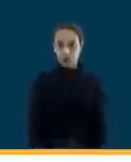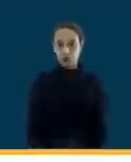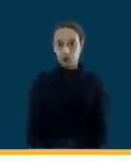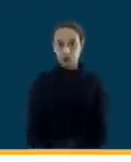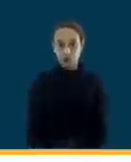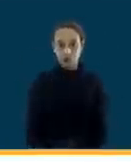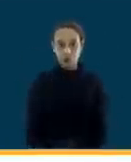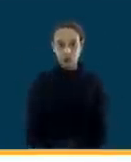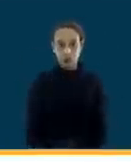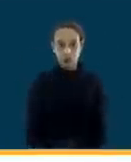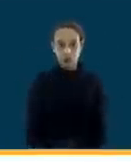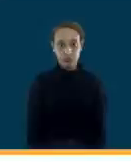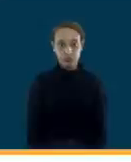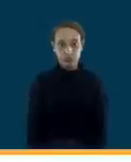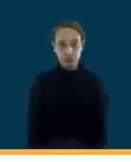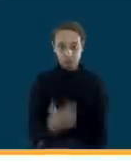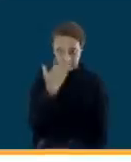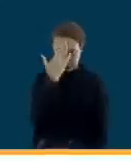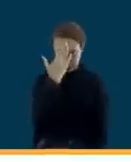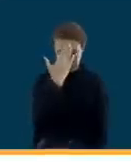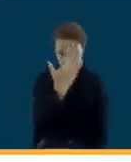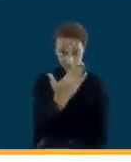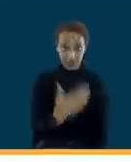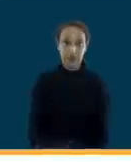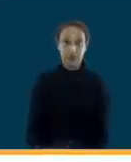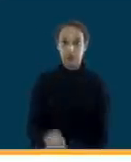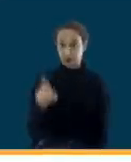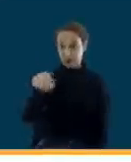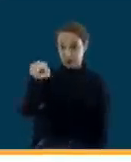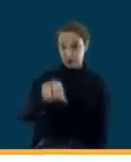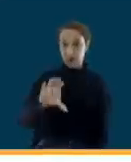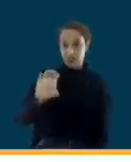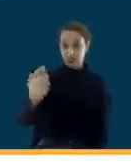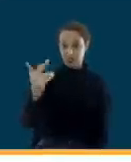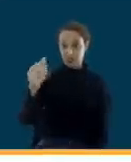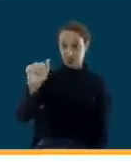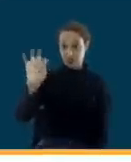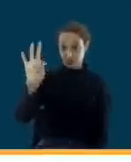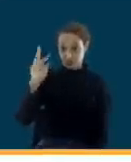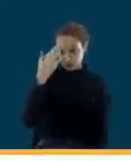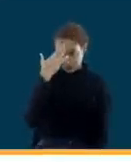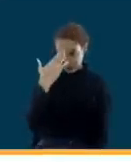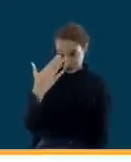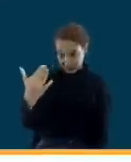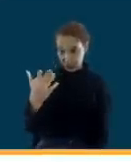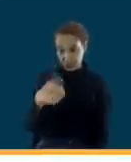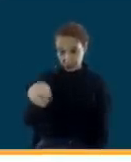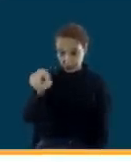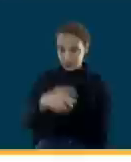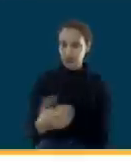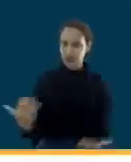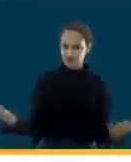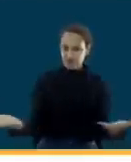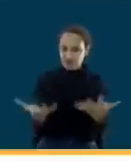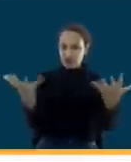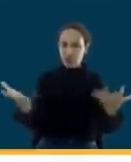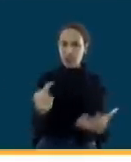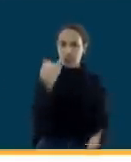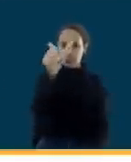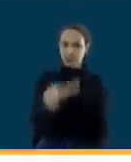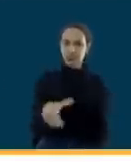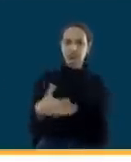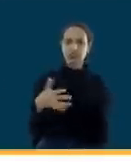Excelente, Úrsula. Muito obrigado. Pessoal aqui no chat também agradecendo, valorizando muito a sua fala, como uma fala